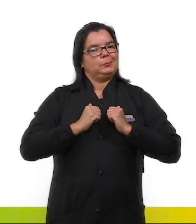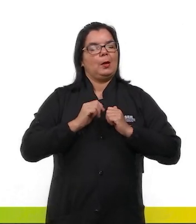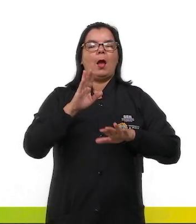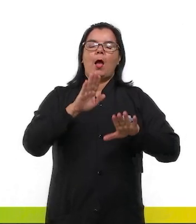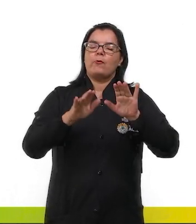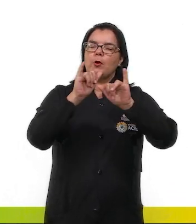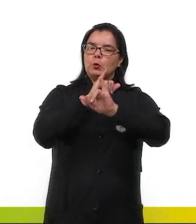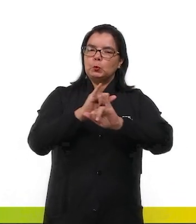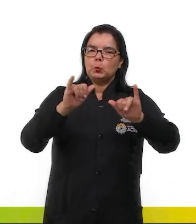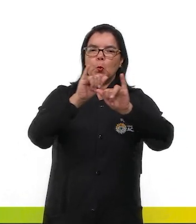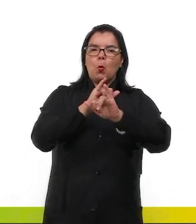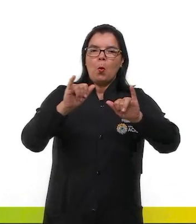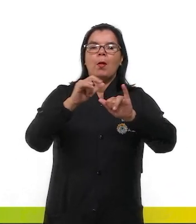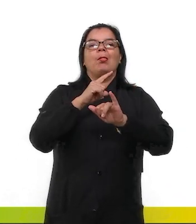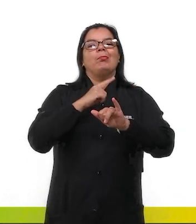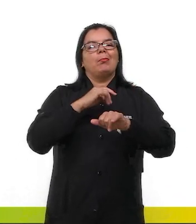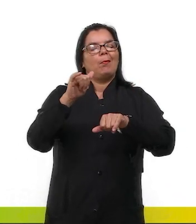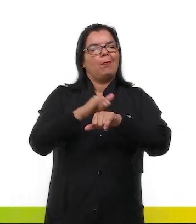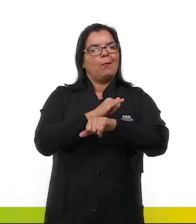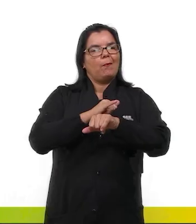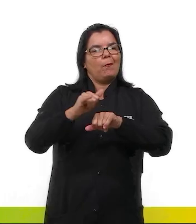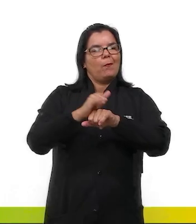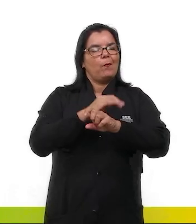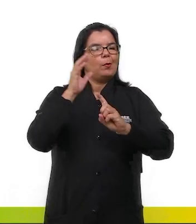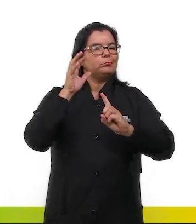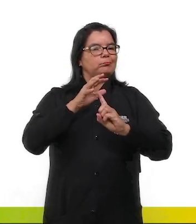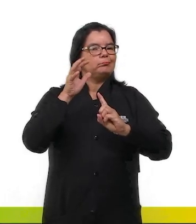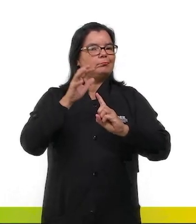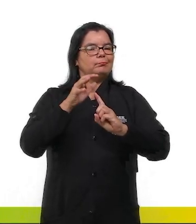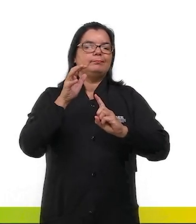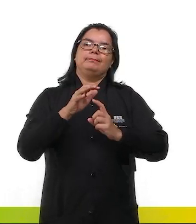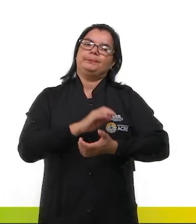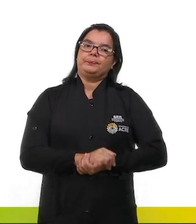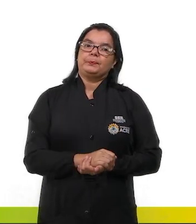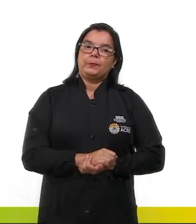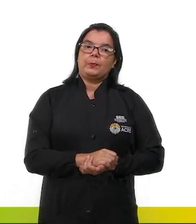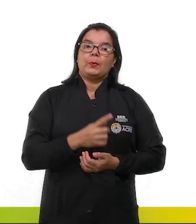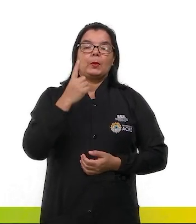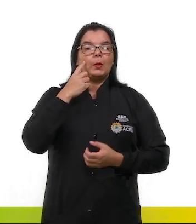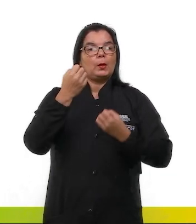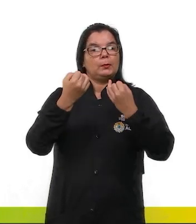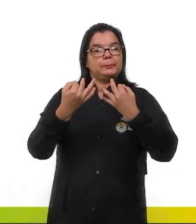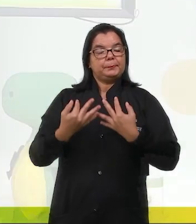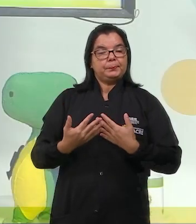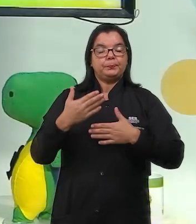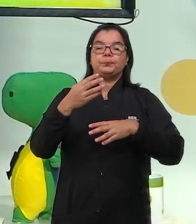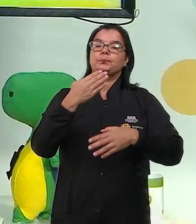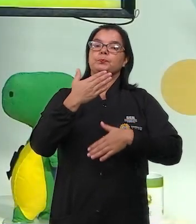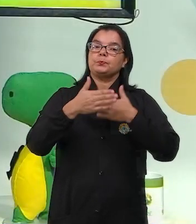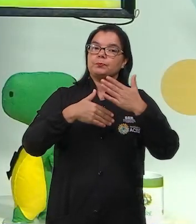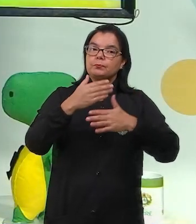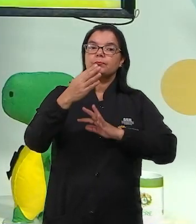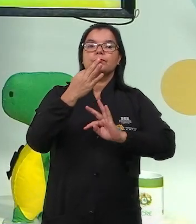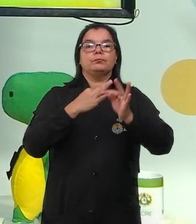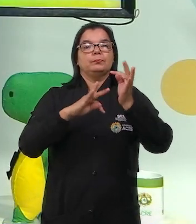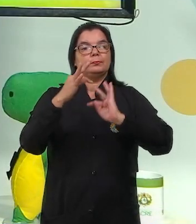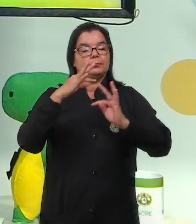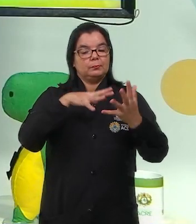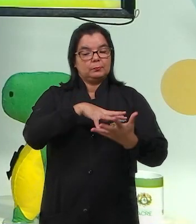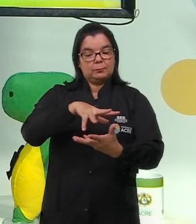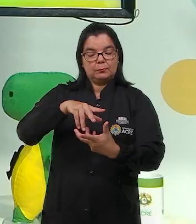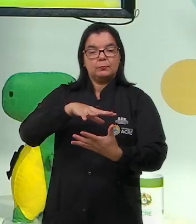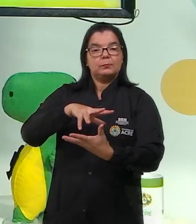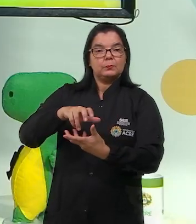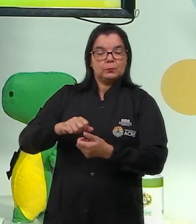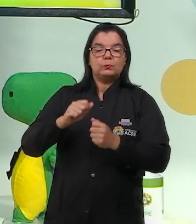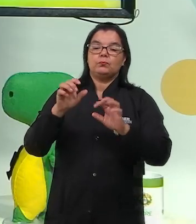Muitas postagens têm estratégias de persuasão. Quando nós falamos do avanço da tecnologia, com a globalização, que é